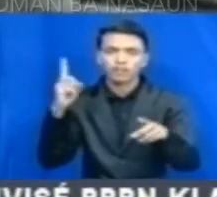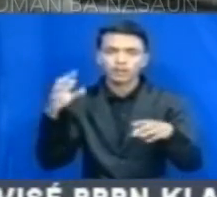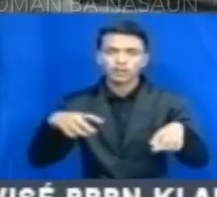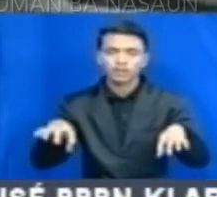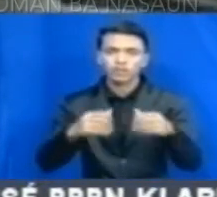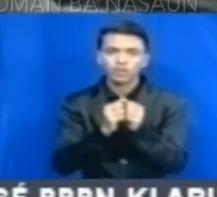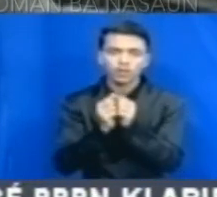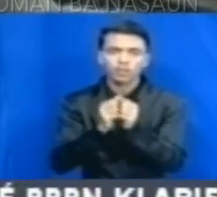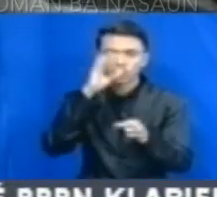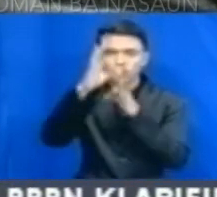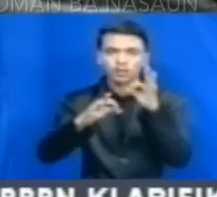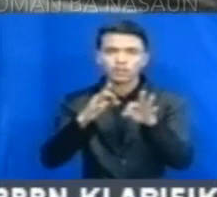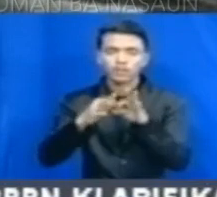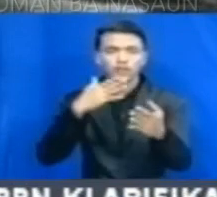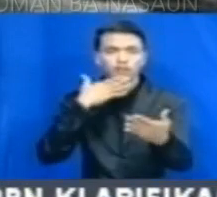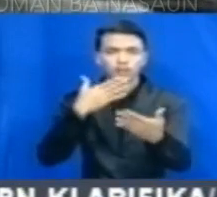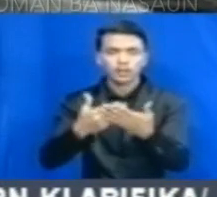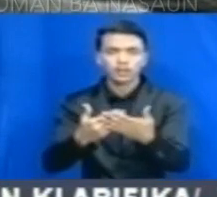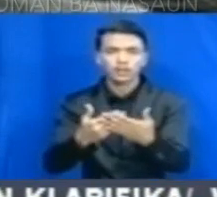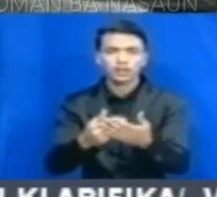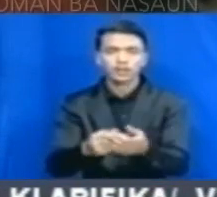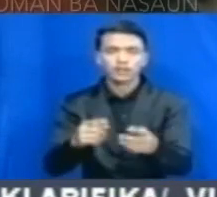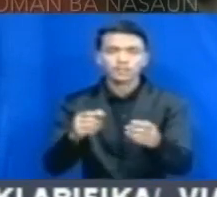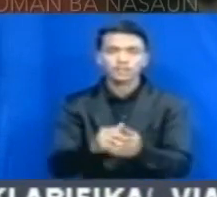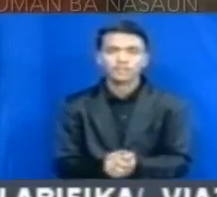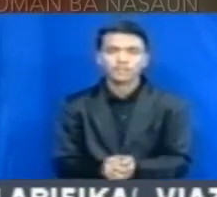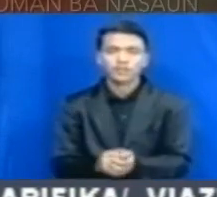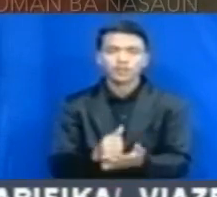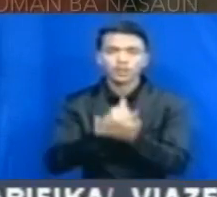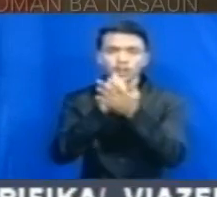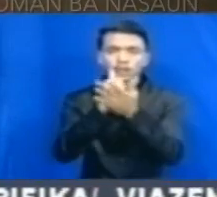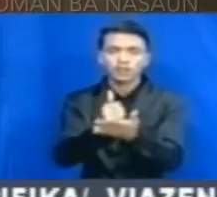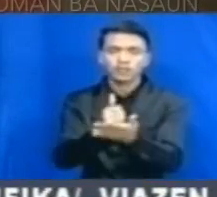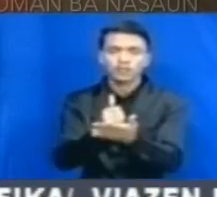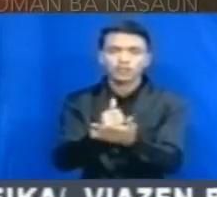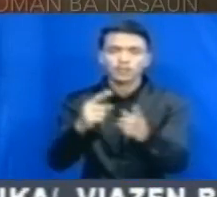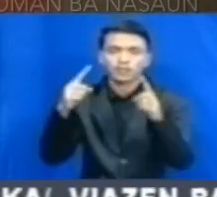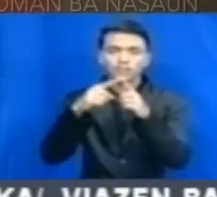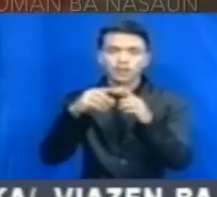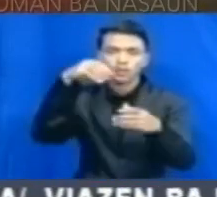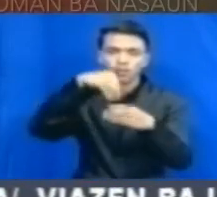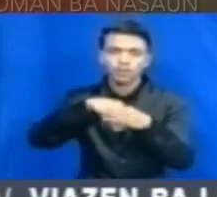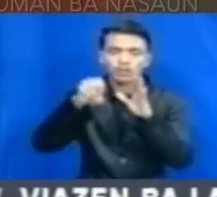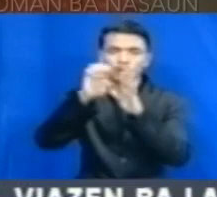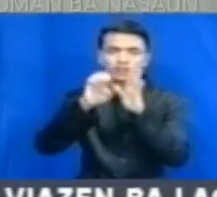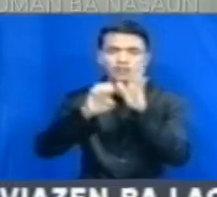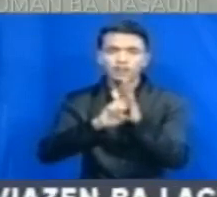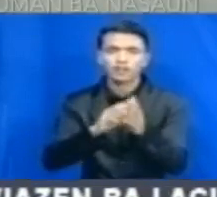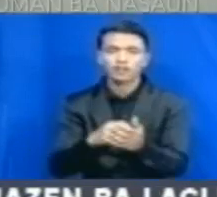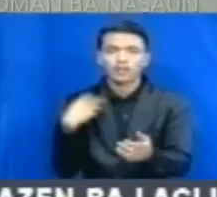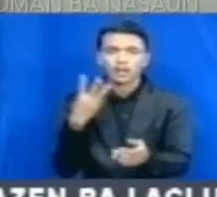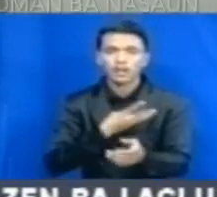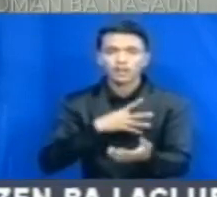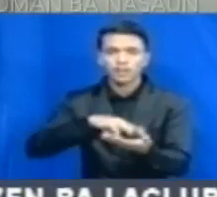onde garantia ba sustentabilidade, investimento sira, onde contribui retorno ba cofre Estado. Então, a minha aprende